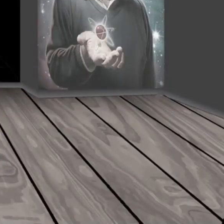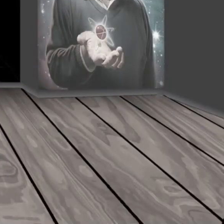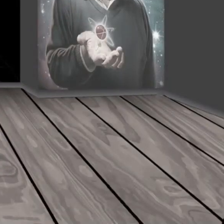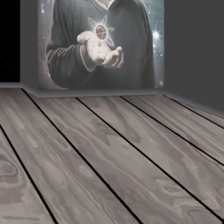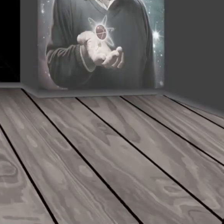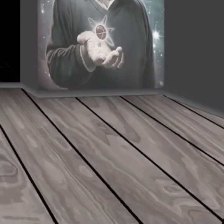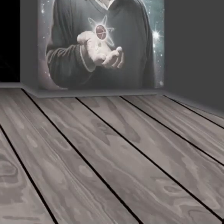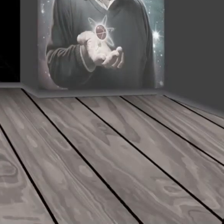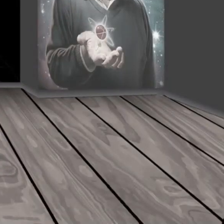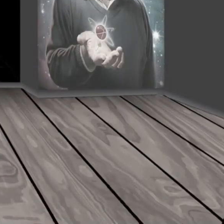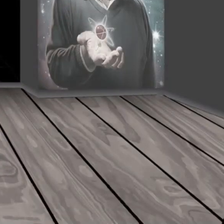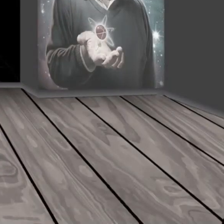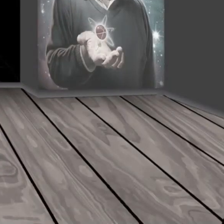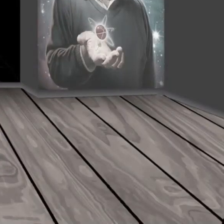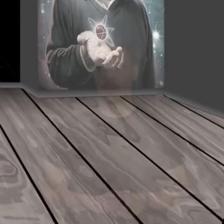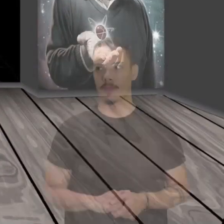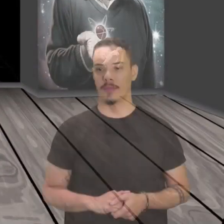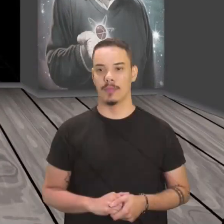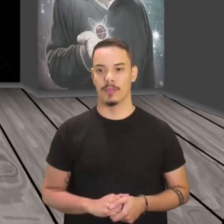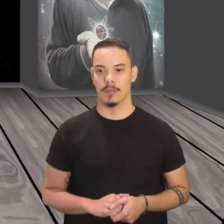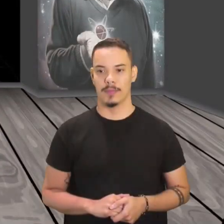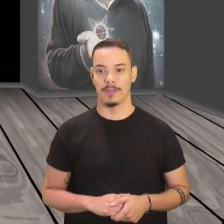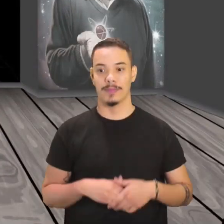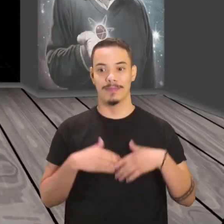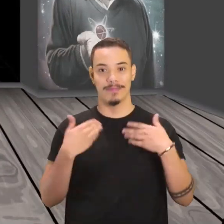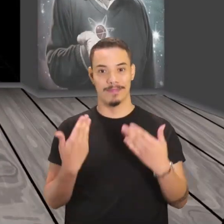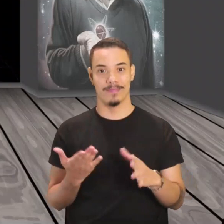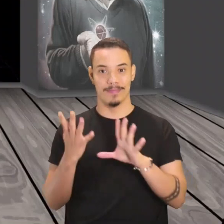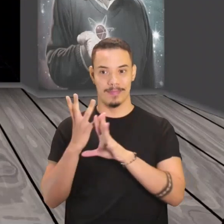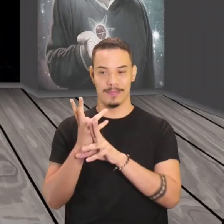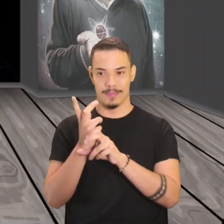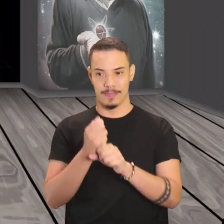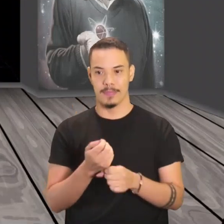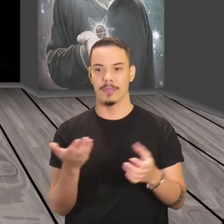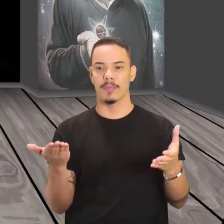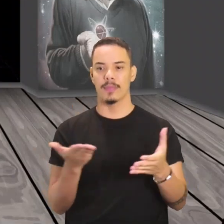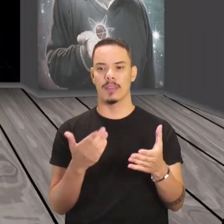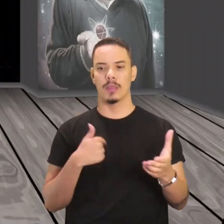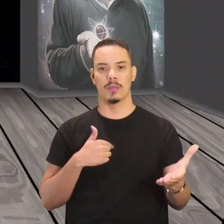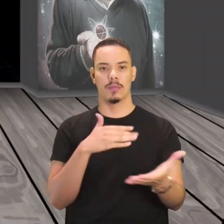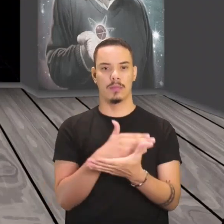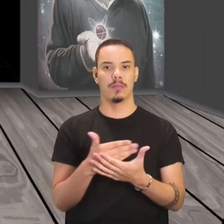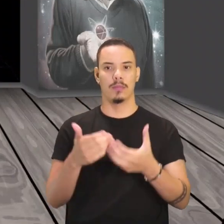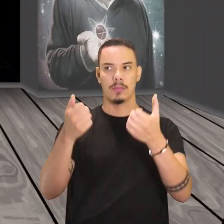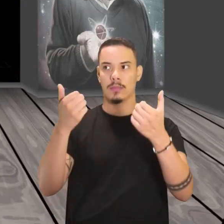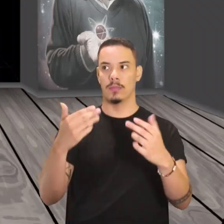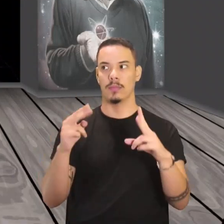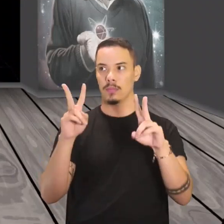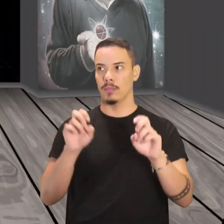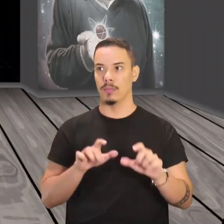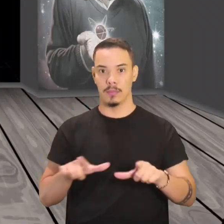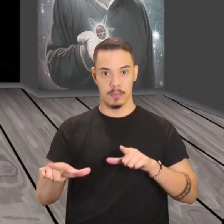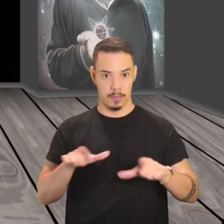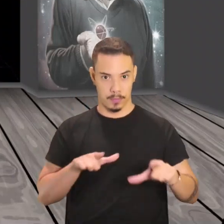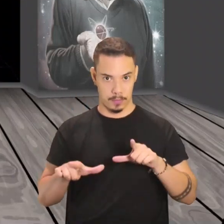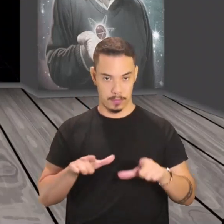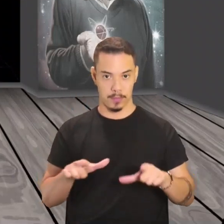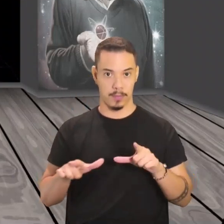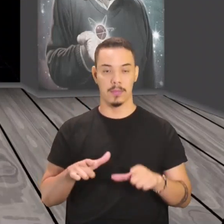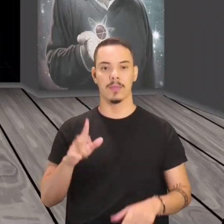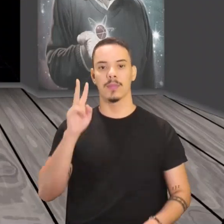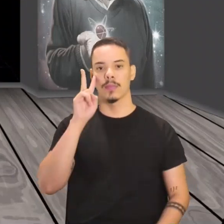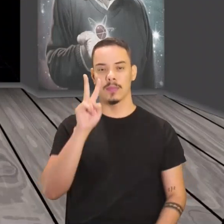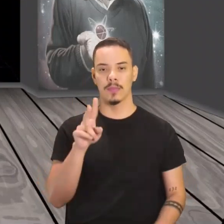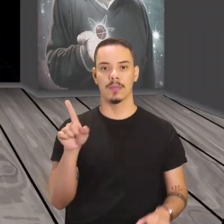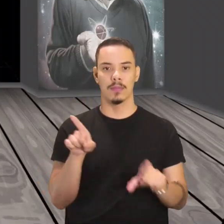Nosso Resumex, né? Exatamente. E bom, nós começamos a falar de trabalho, né, Décio? Justamente. Então, aí vimos que